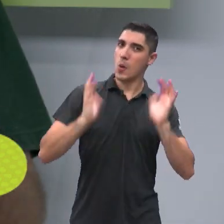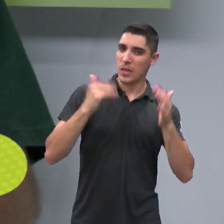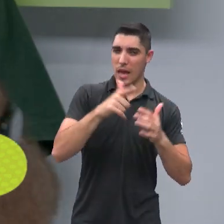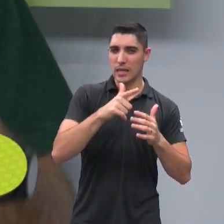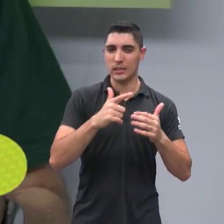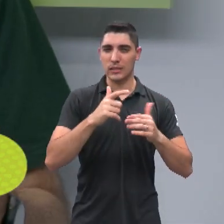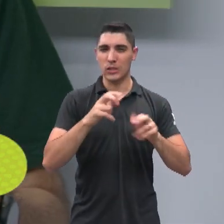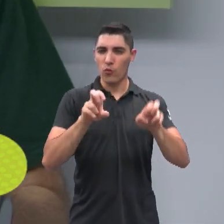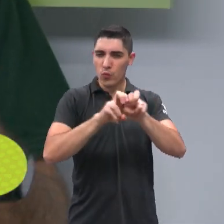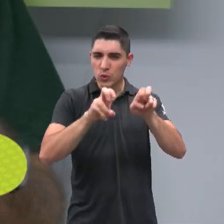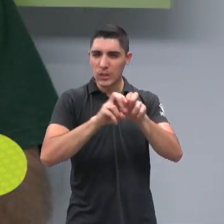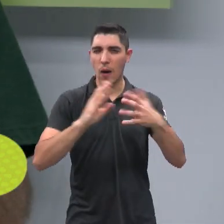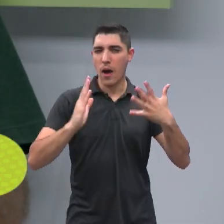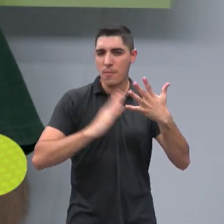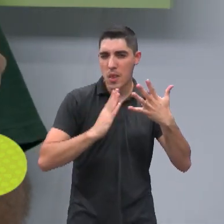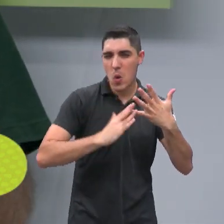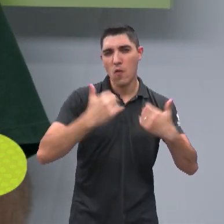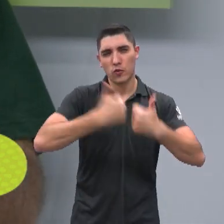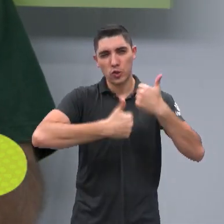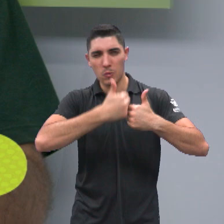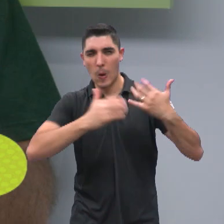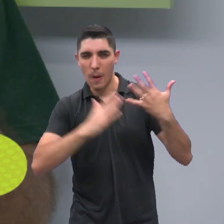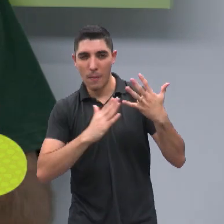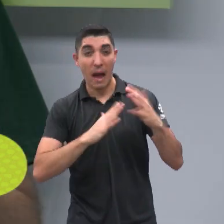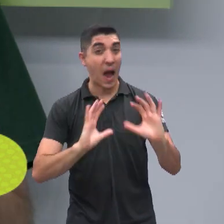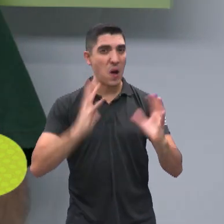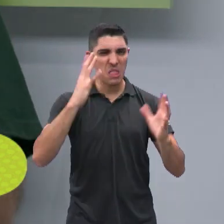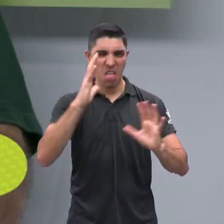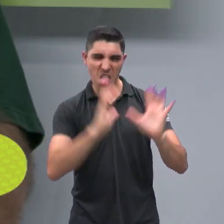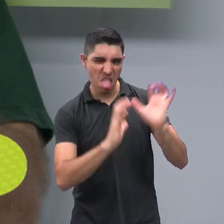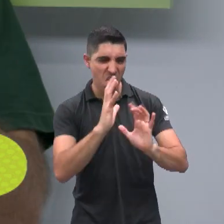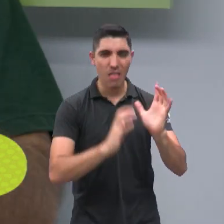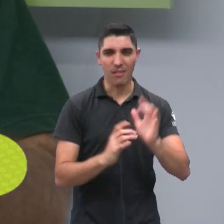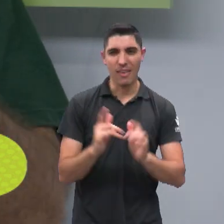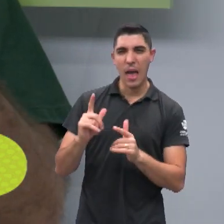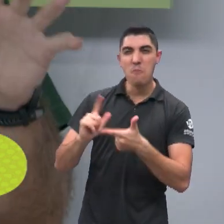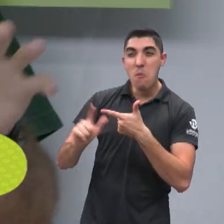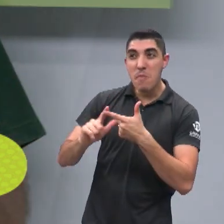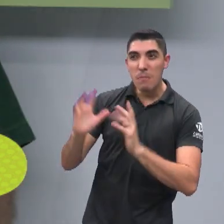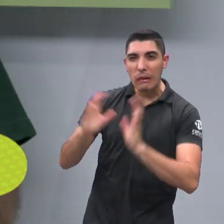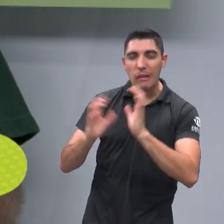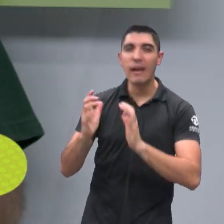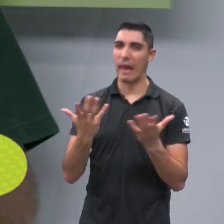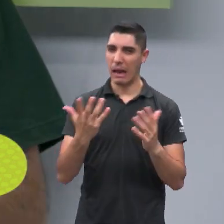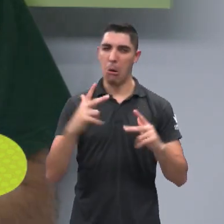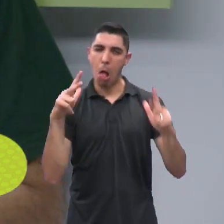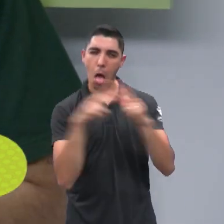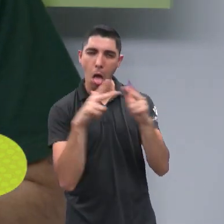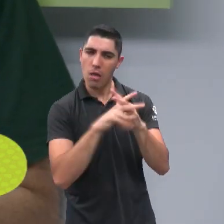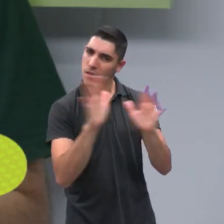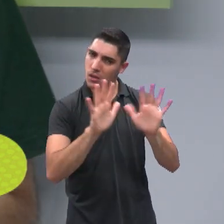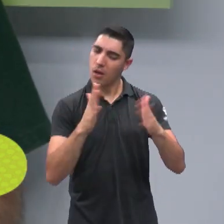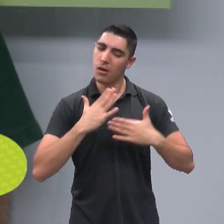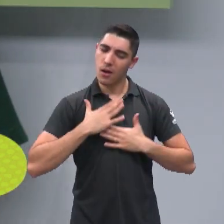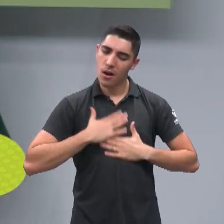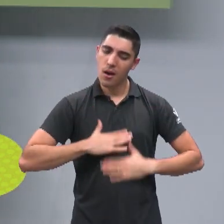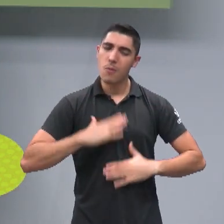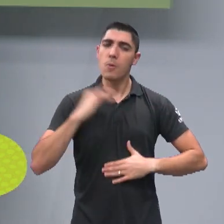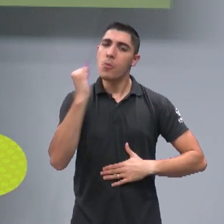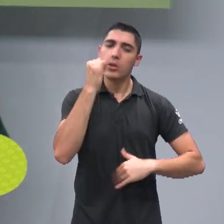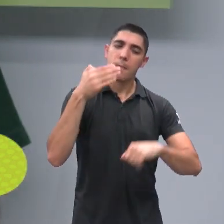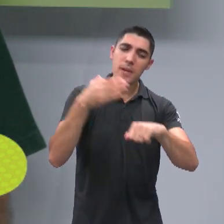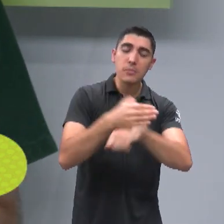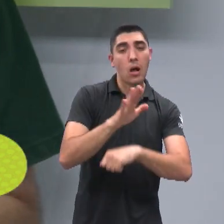os jogos amadores aí, às vezes tem arranca-rabo. Uma faísquinha ou outra aí, vamos com calma, o importante é competir, lógico, ganhando,